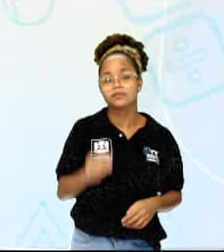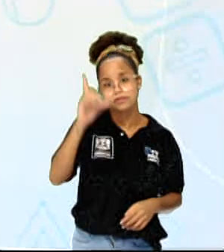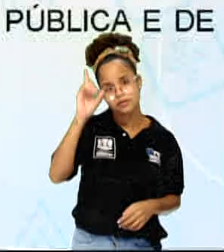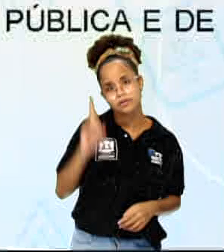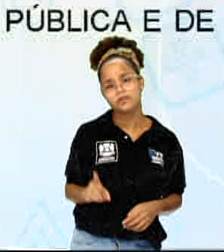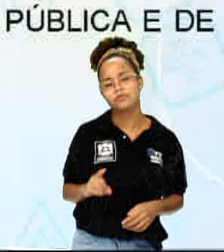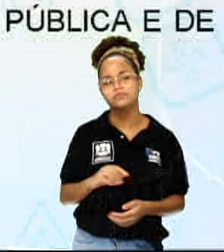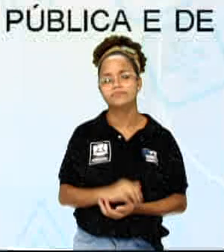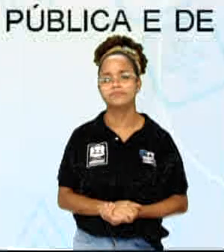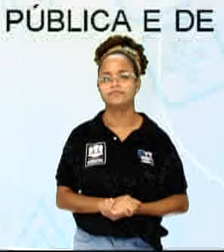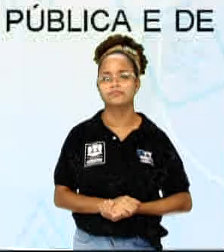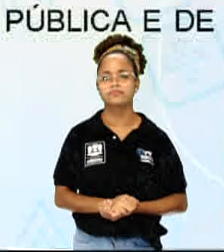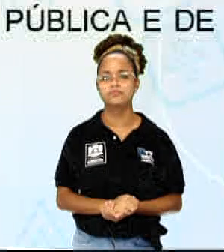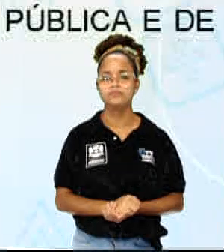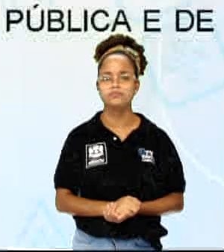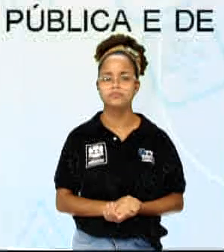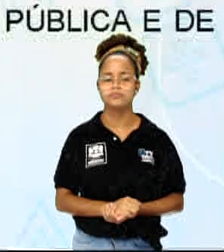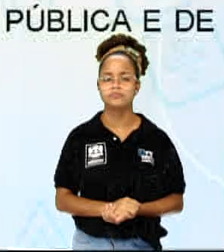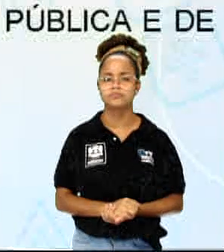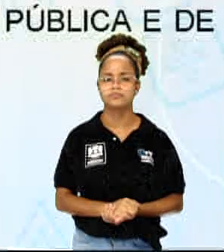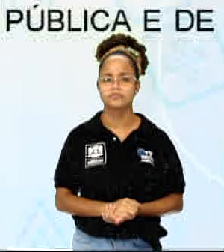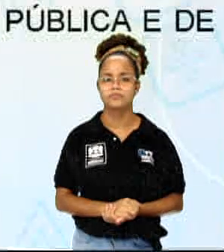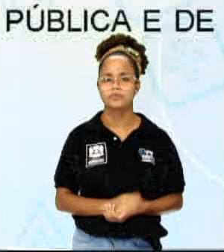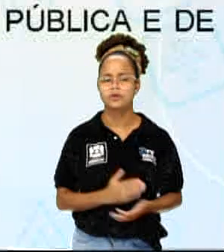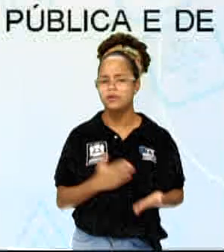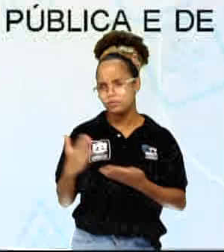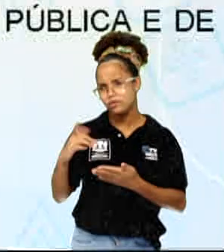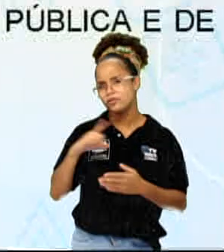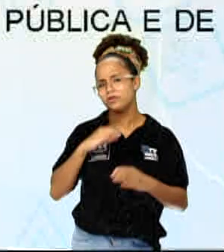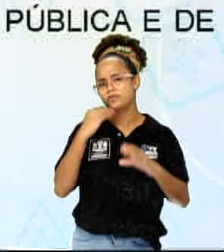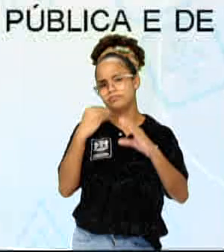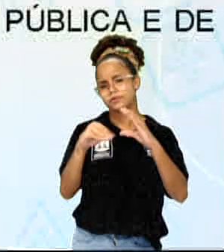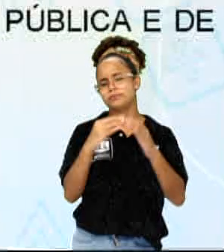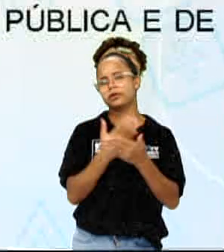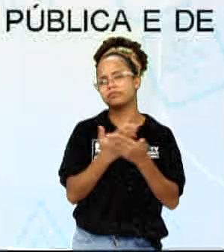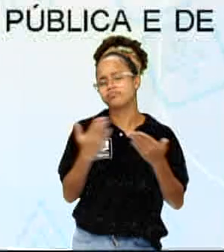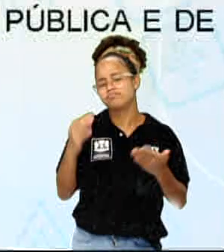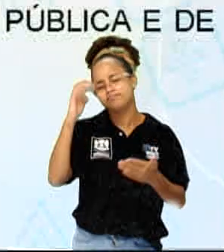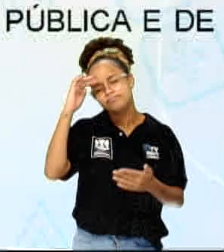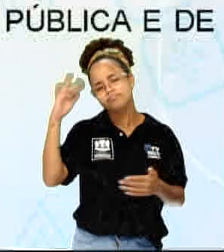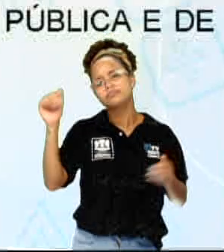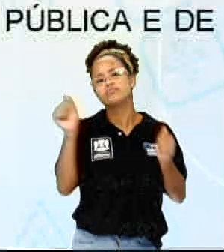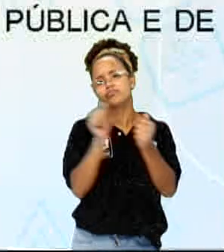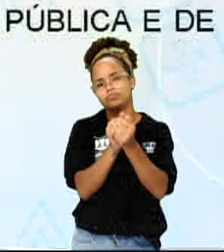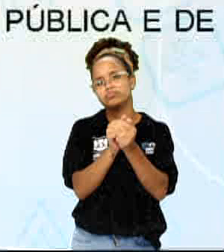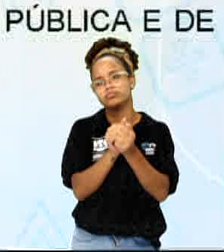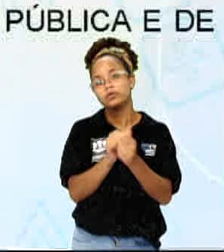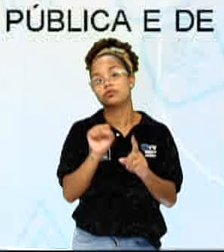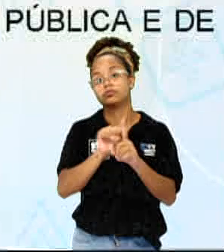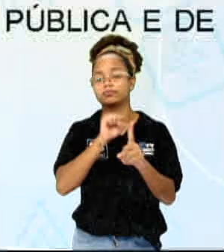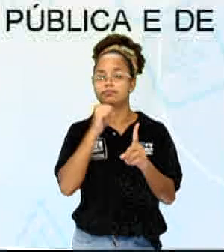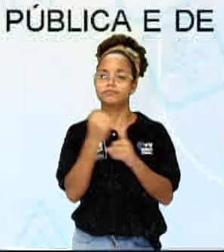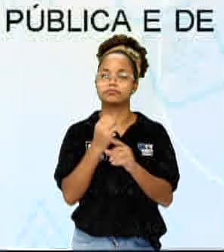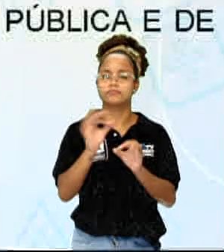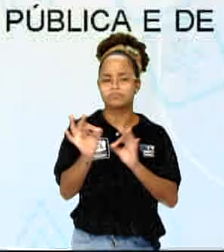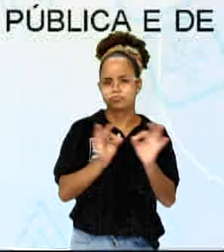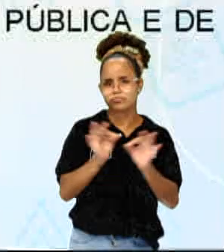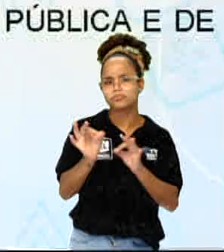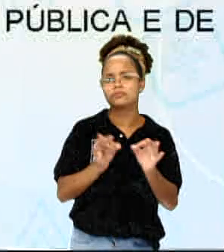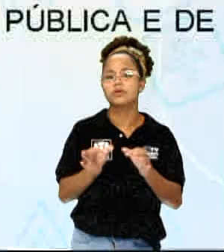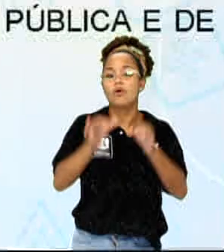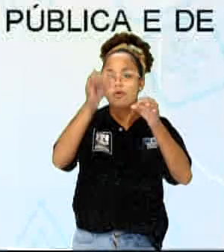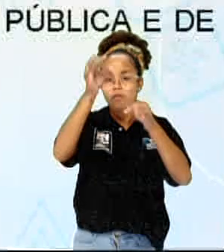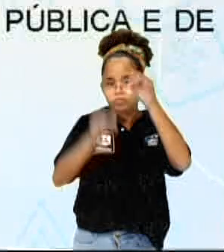cumprida. Eu trago aqui uma mensagem para a gente refletir junto. Sociedade organizada com